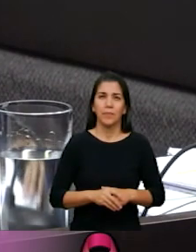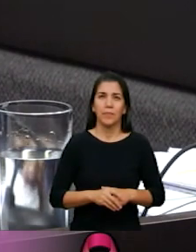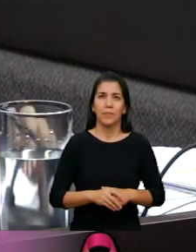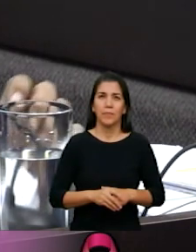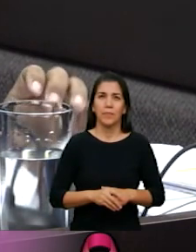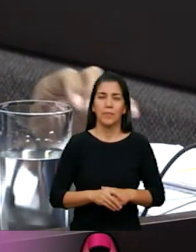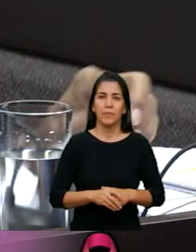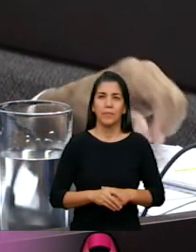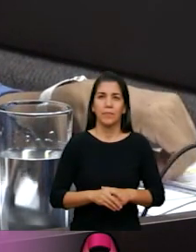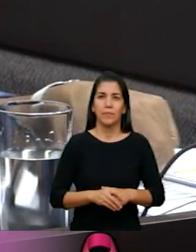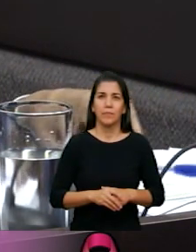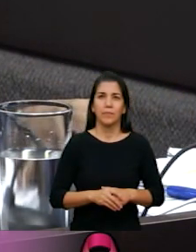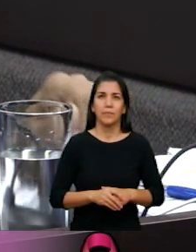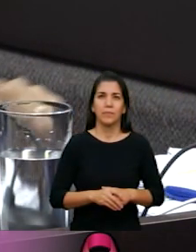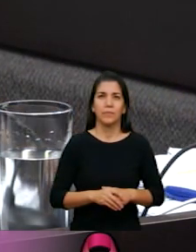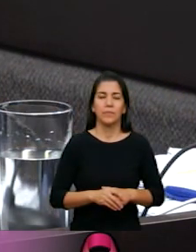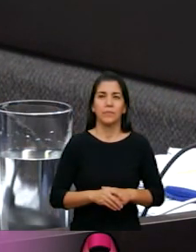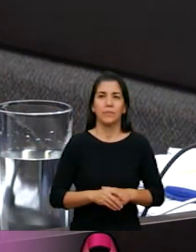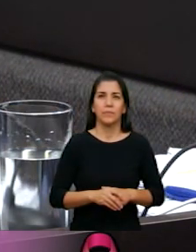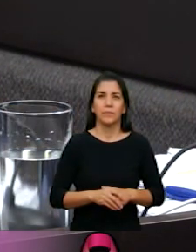nos deixa